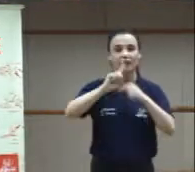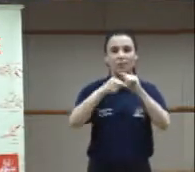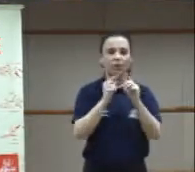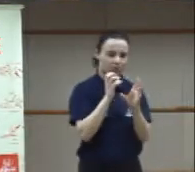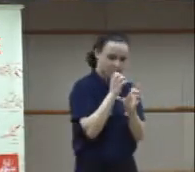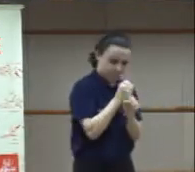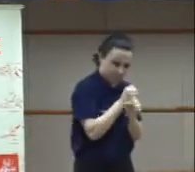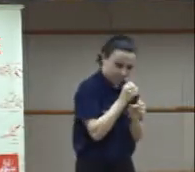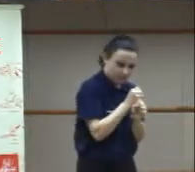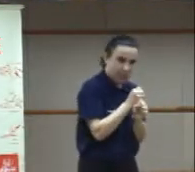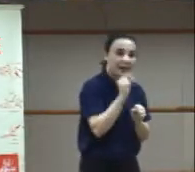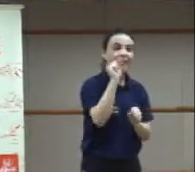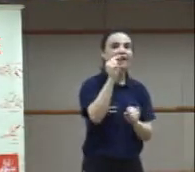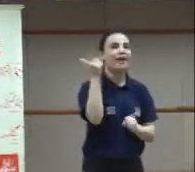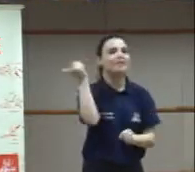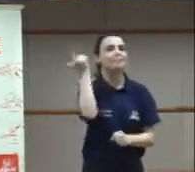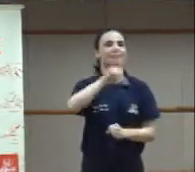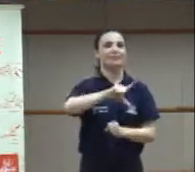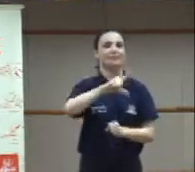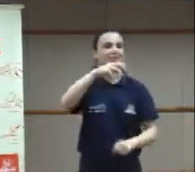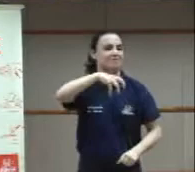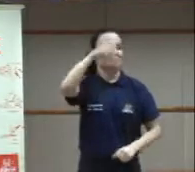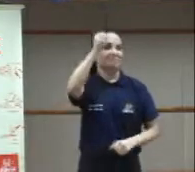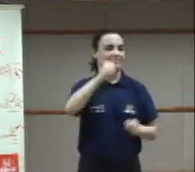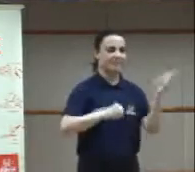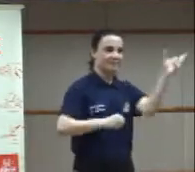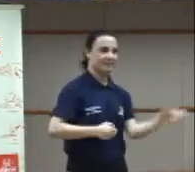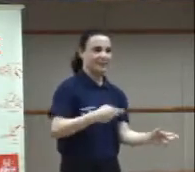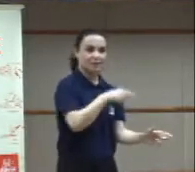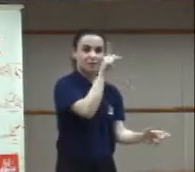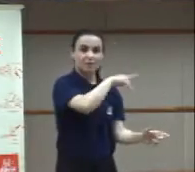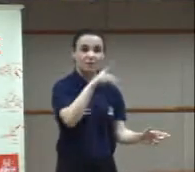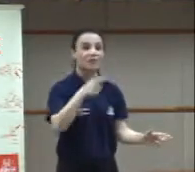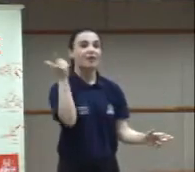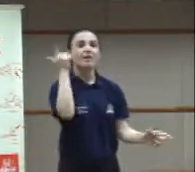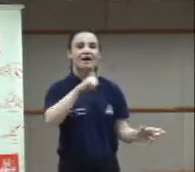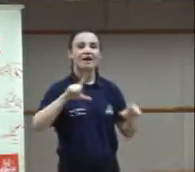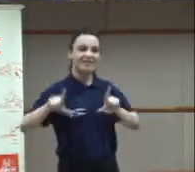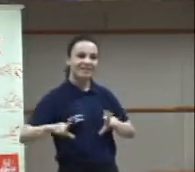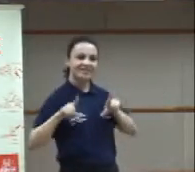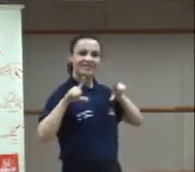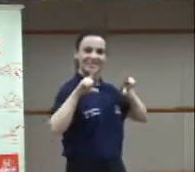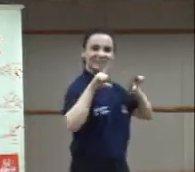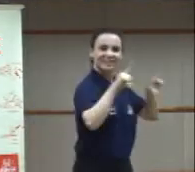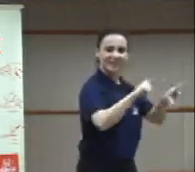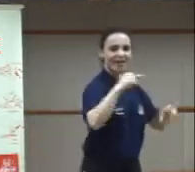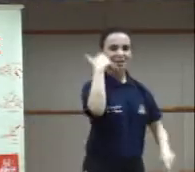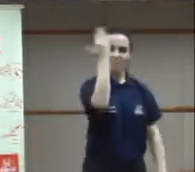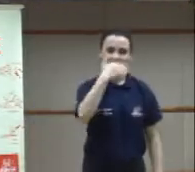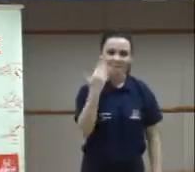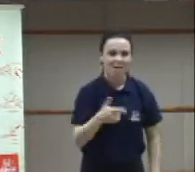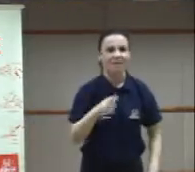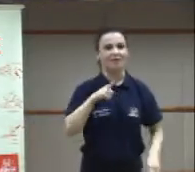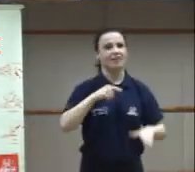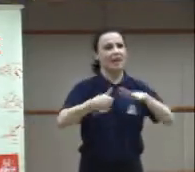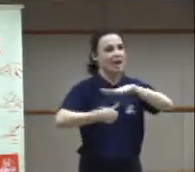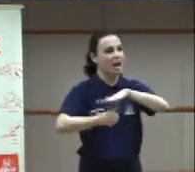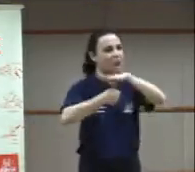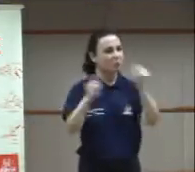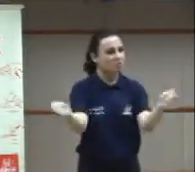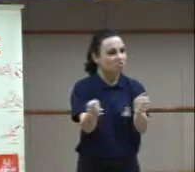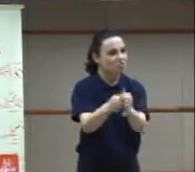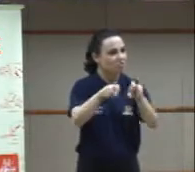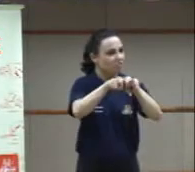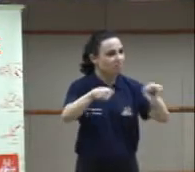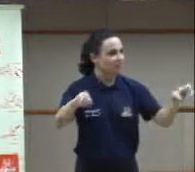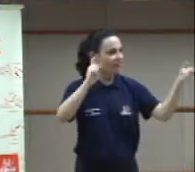e elege-se o professor inclusivo. Esse professor recebe um certificado no momento de honra, com a presença do reitor,